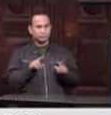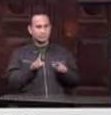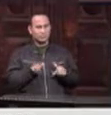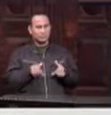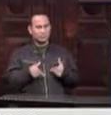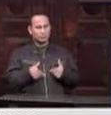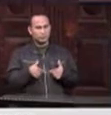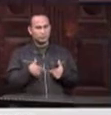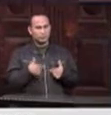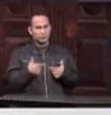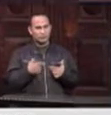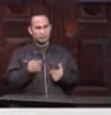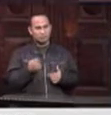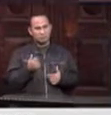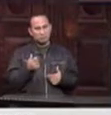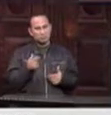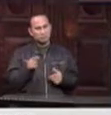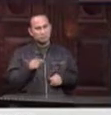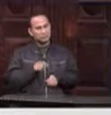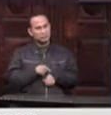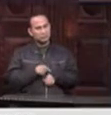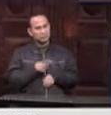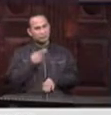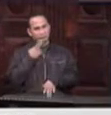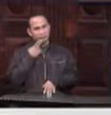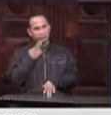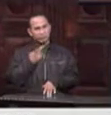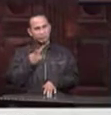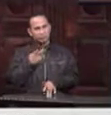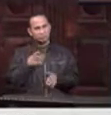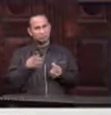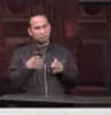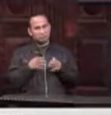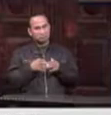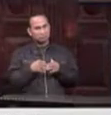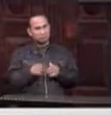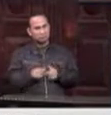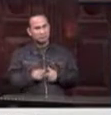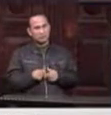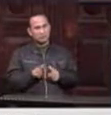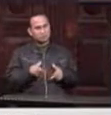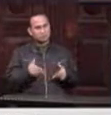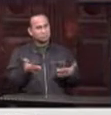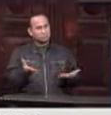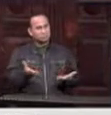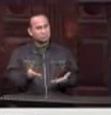recente e nem uma falação e nem uma posição atual.